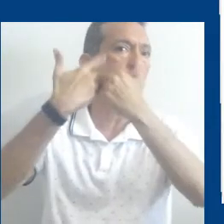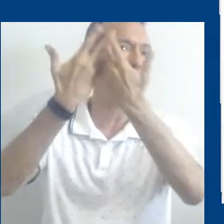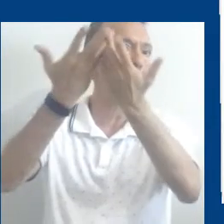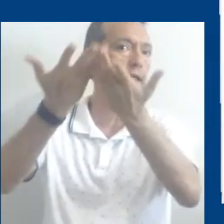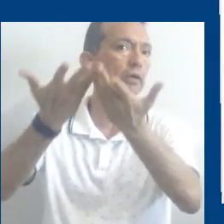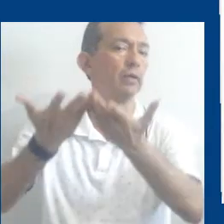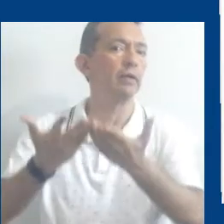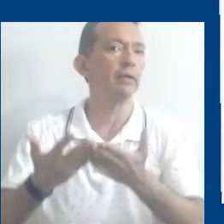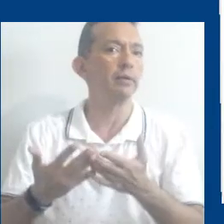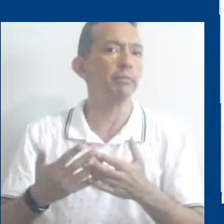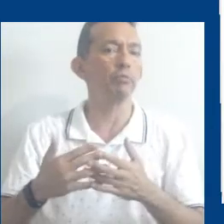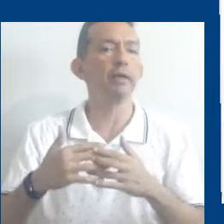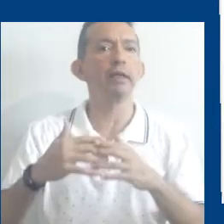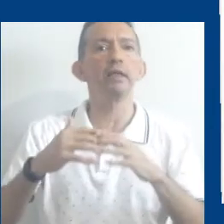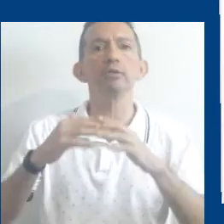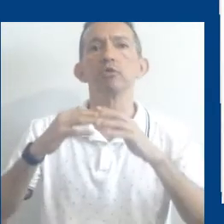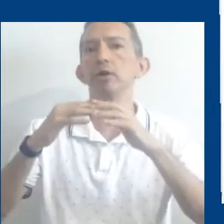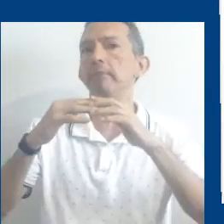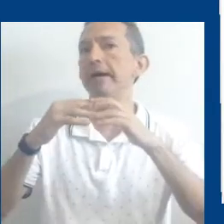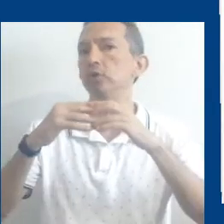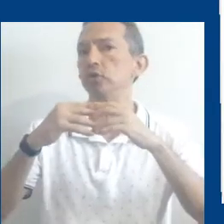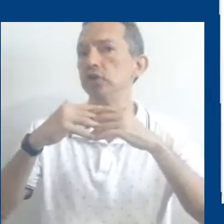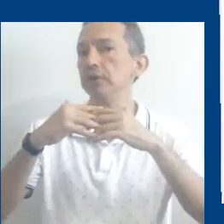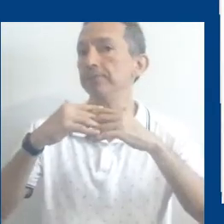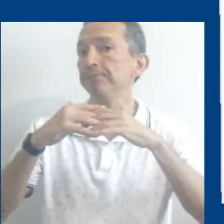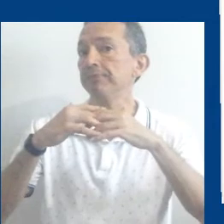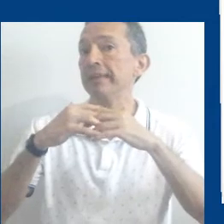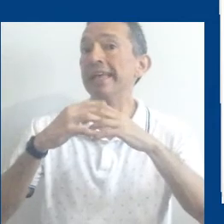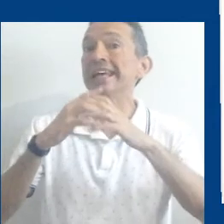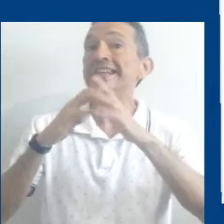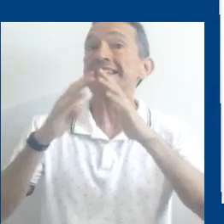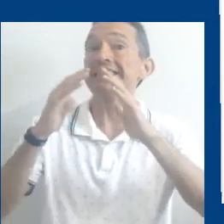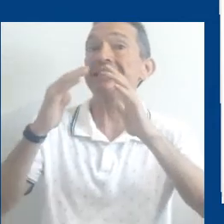para fora da célula, pelo mecanismo chamado de